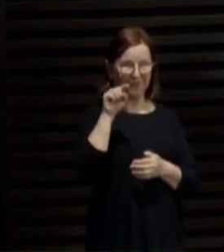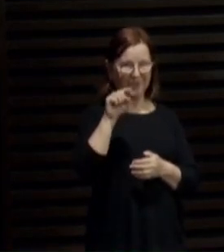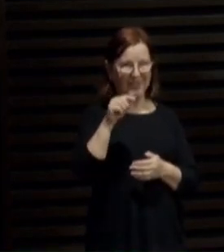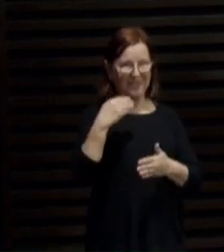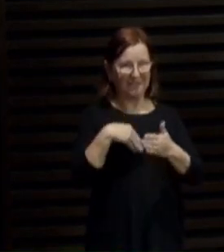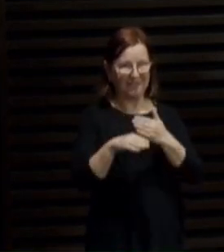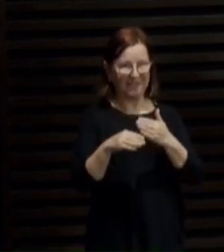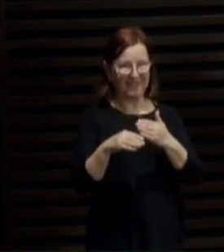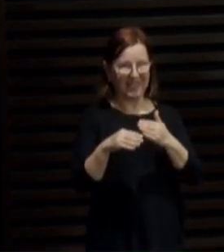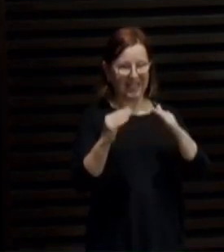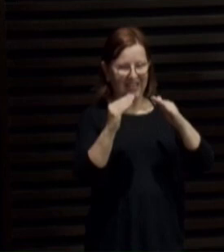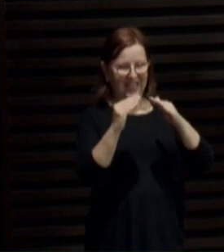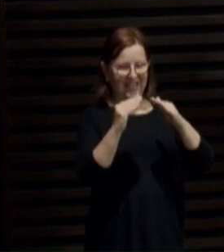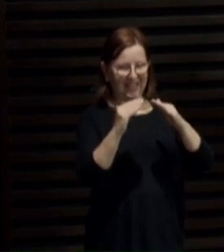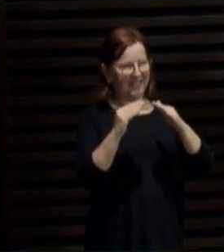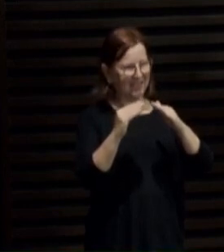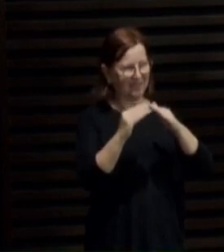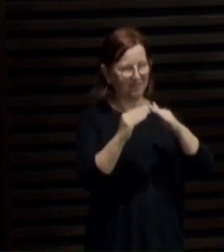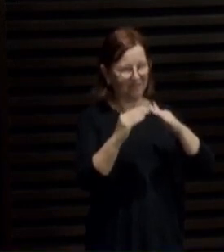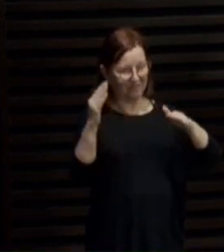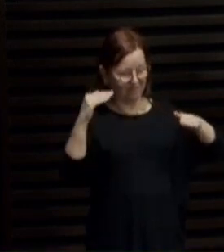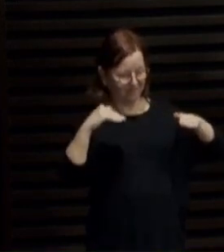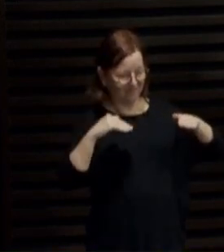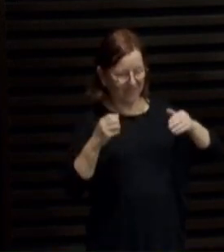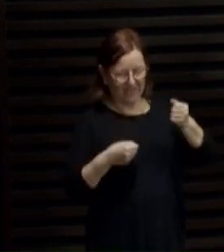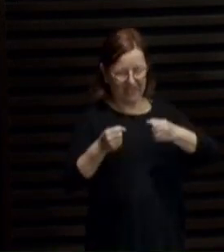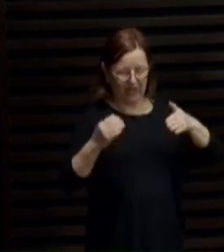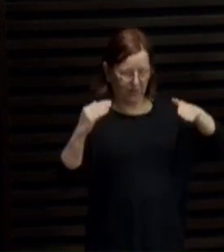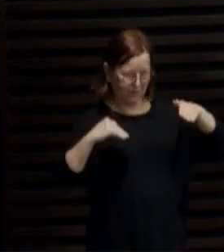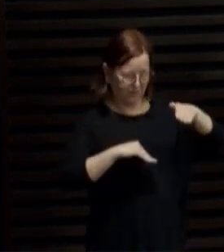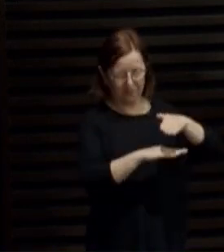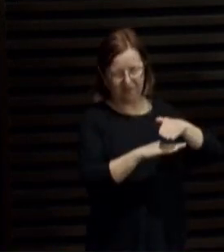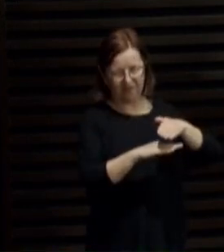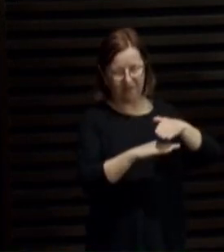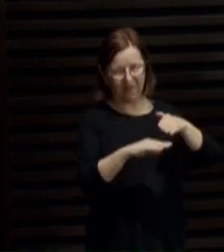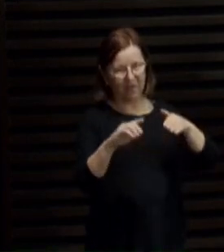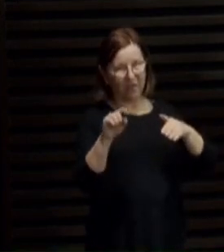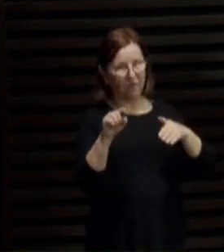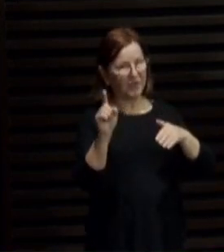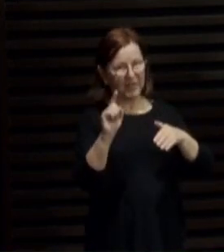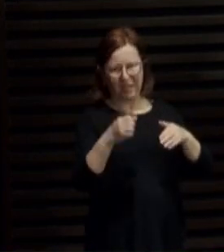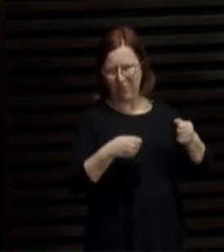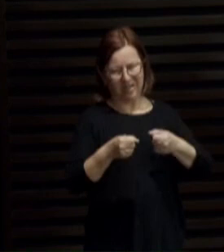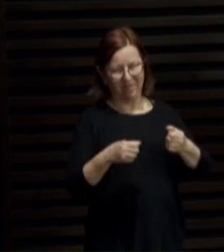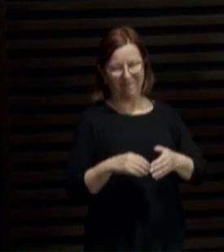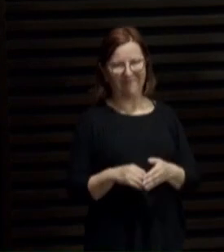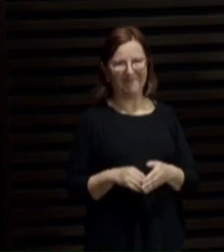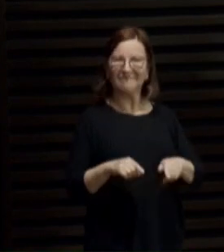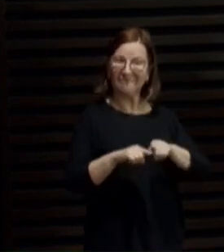Não vai se virar porque você viu a igreja. Mas também, o não vir à